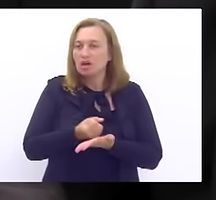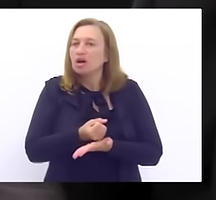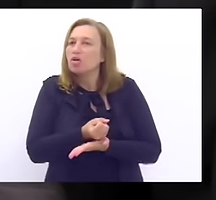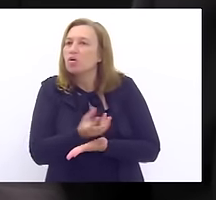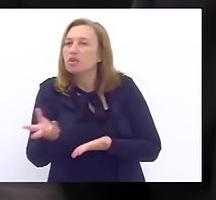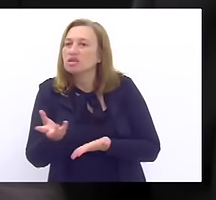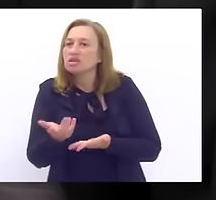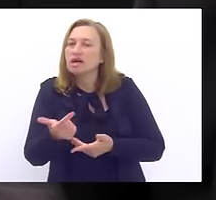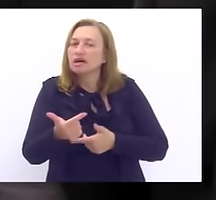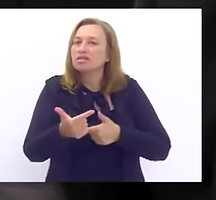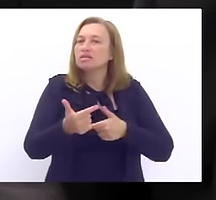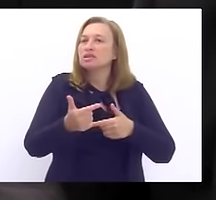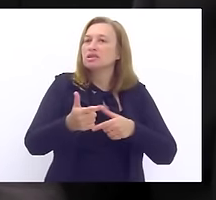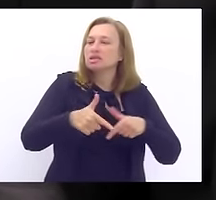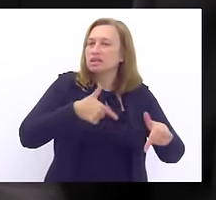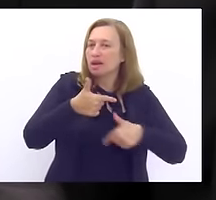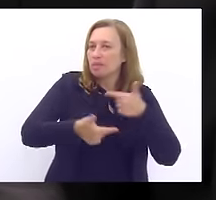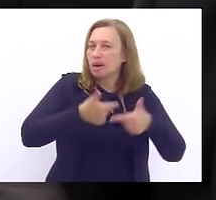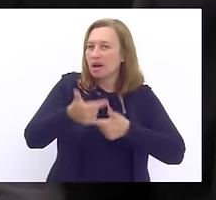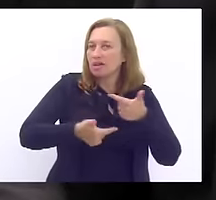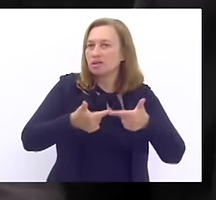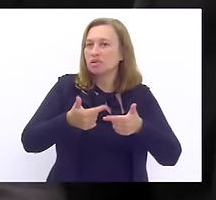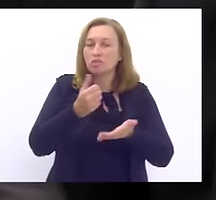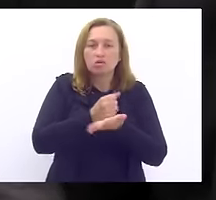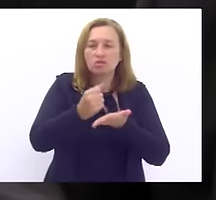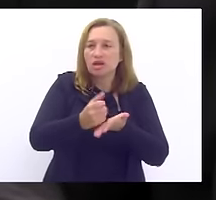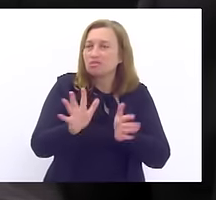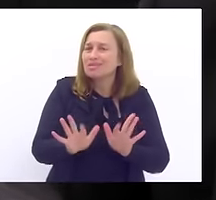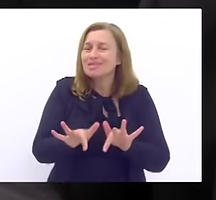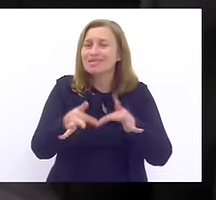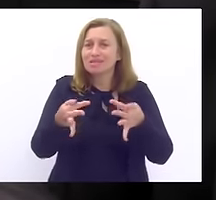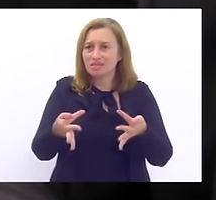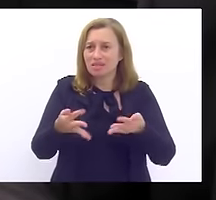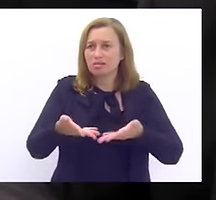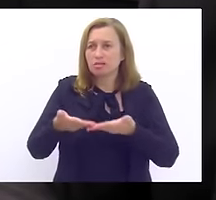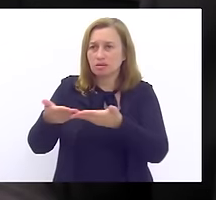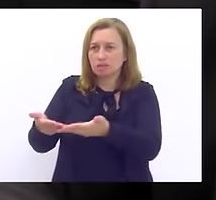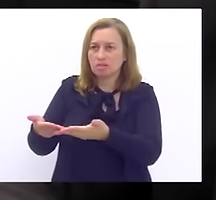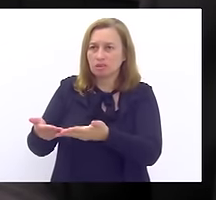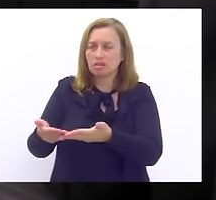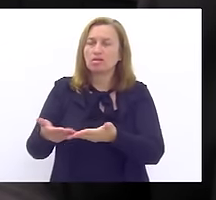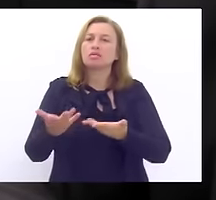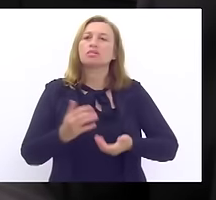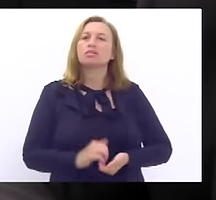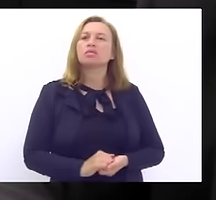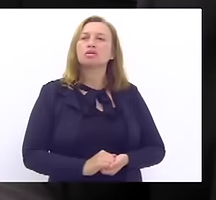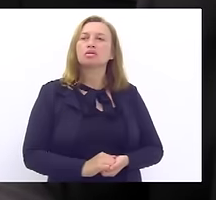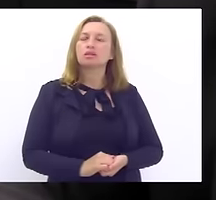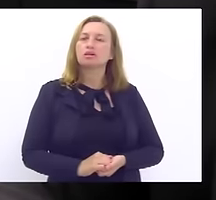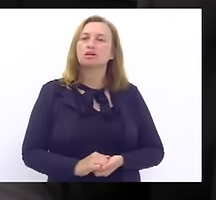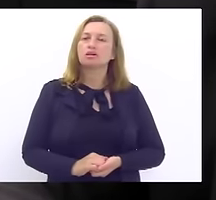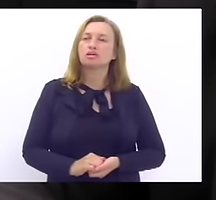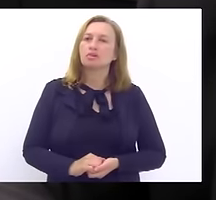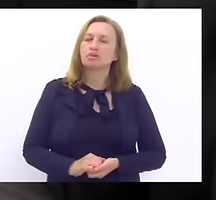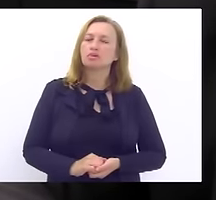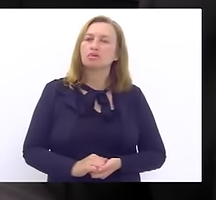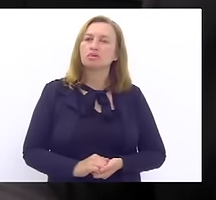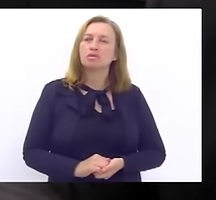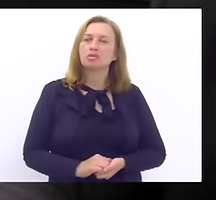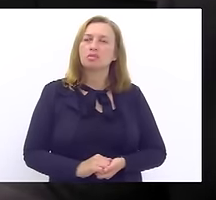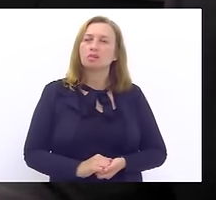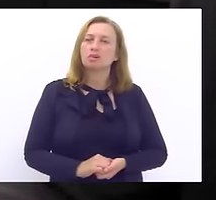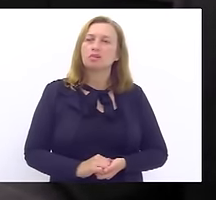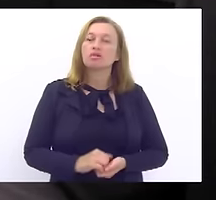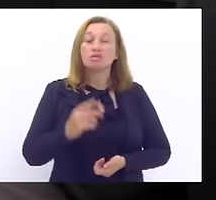ao contrato muito simples que tá a mesa de vocês tá que é um contrato de prestação de serviço é notório